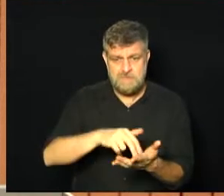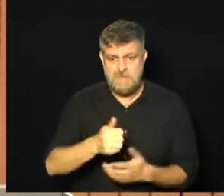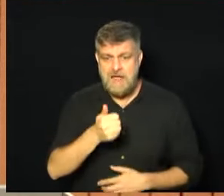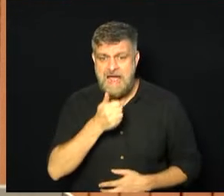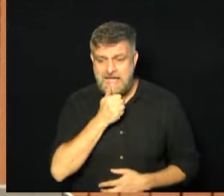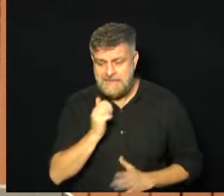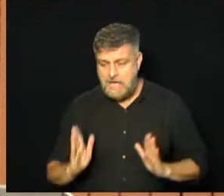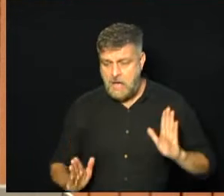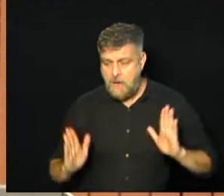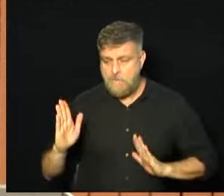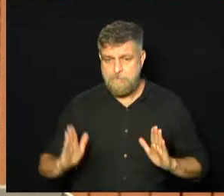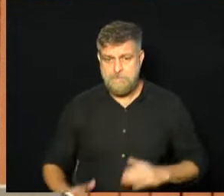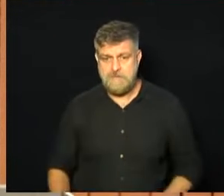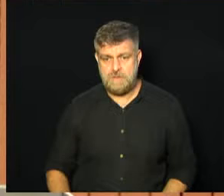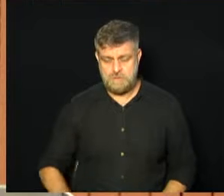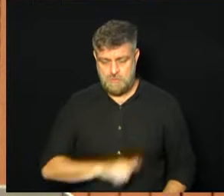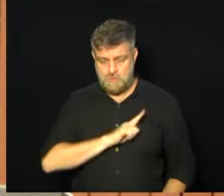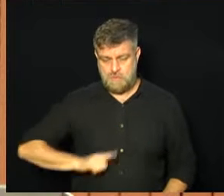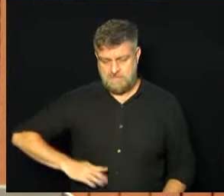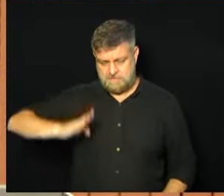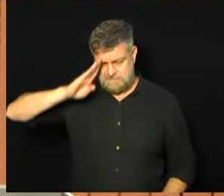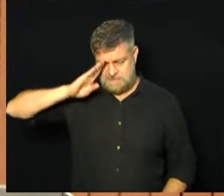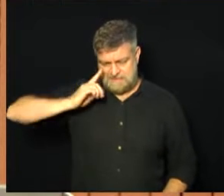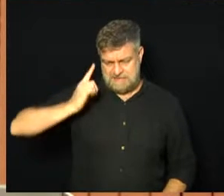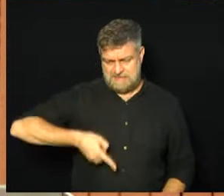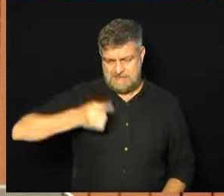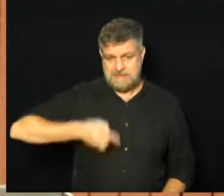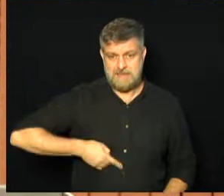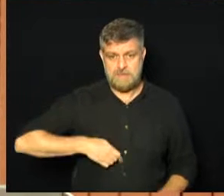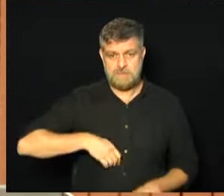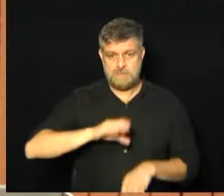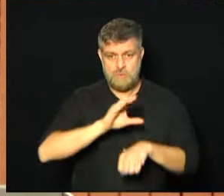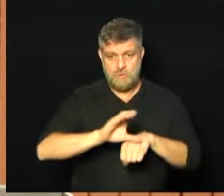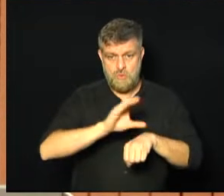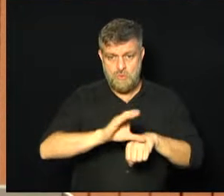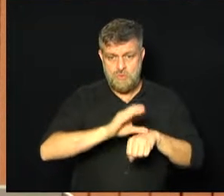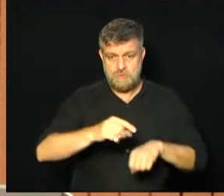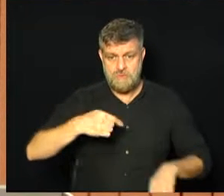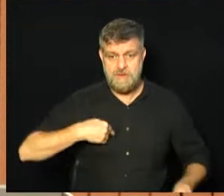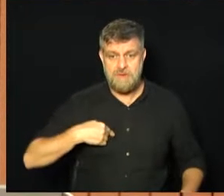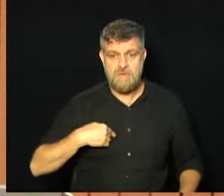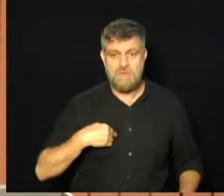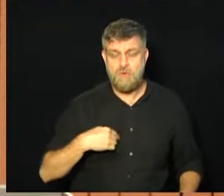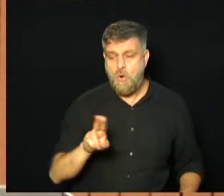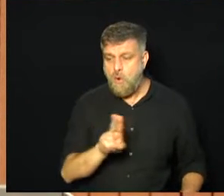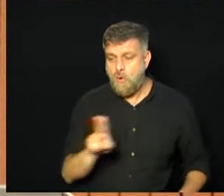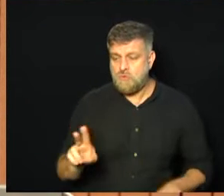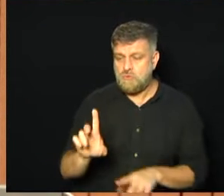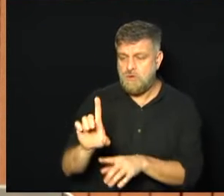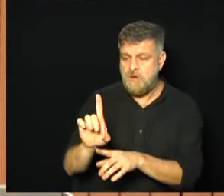ditadura. E no curso de Ciências Sociais, eu não podia mencionar a palavra Darcy Ribeiro,